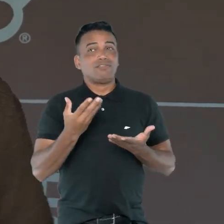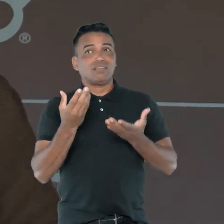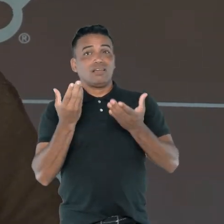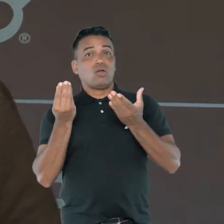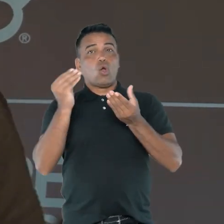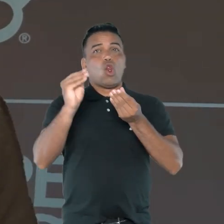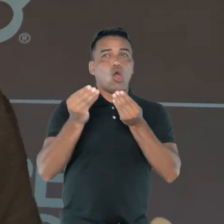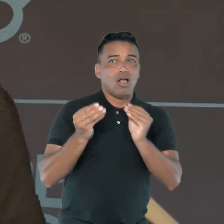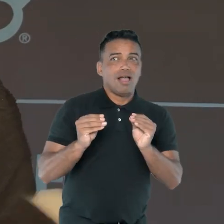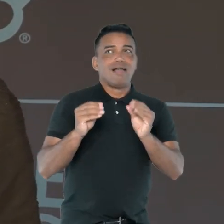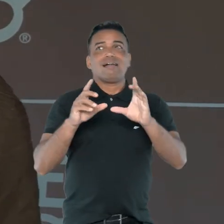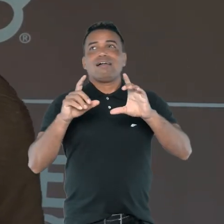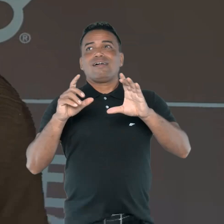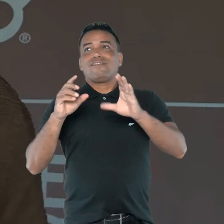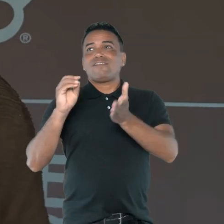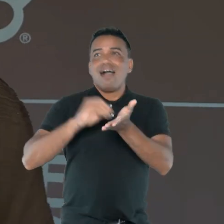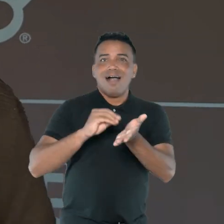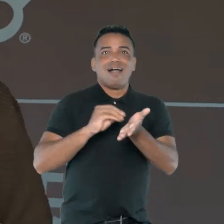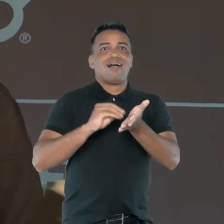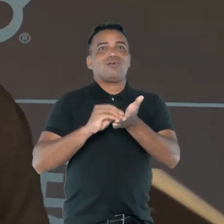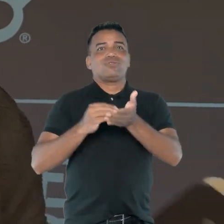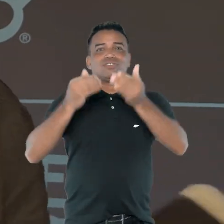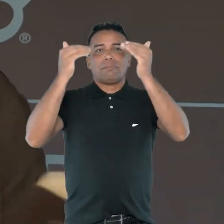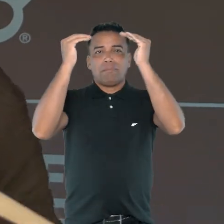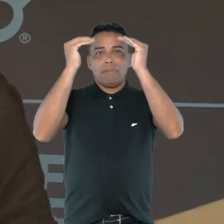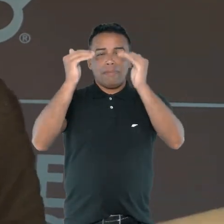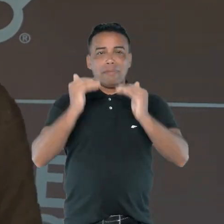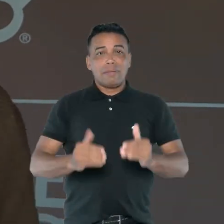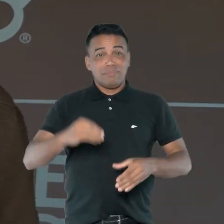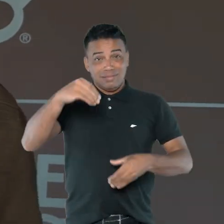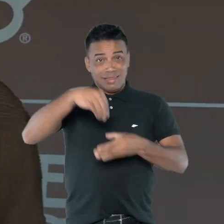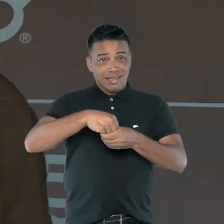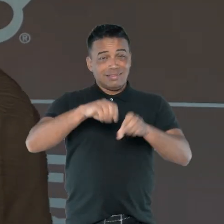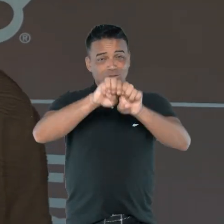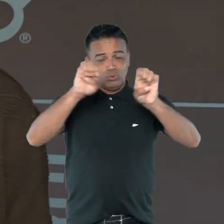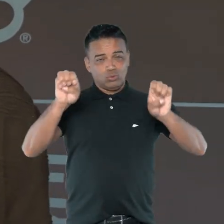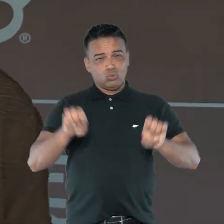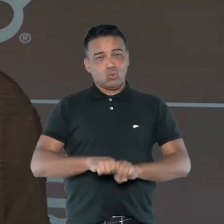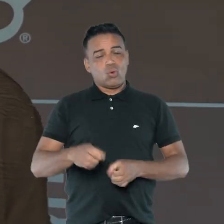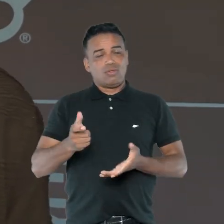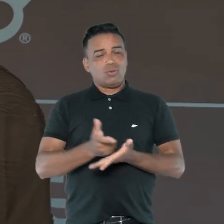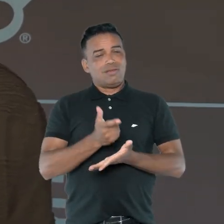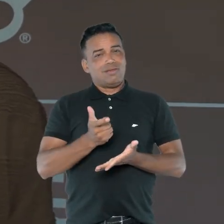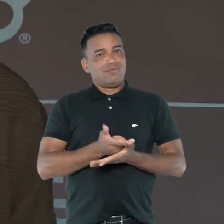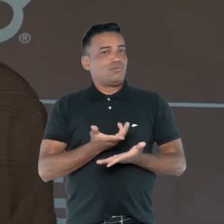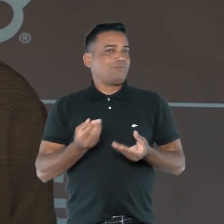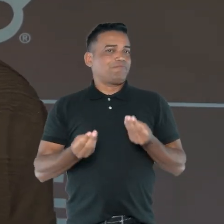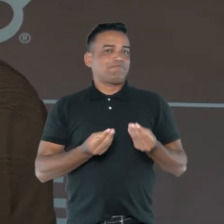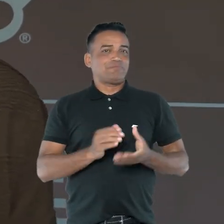possa preencher essas lacunas que você traz e que você distribui ao longo do livro.